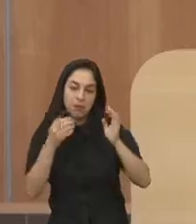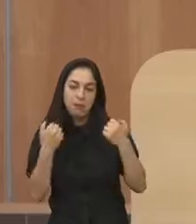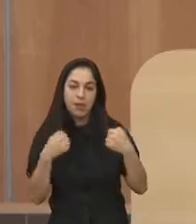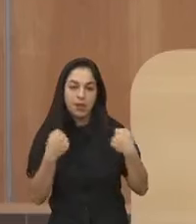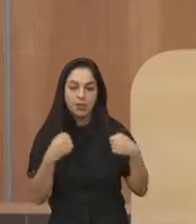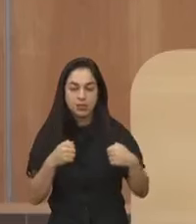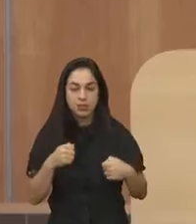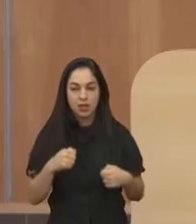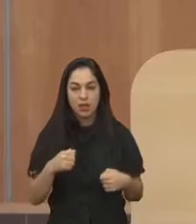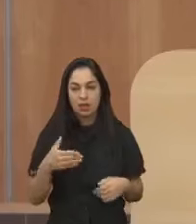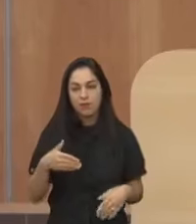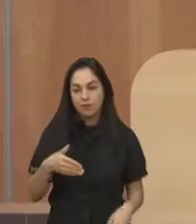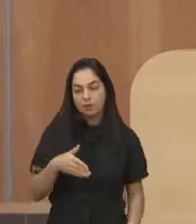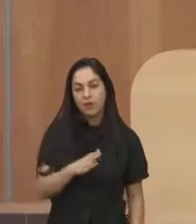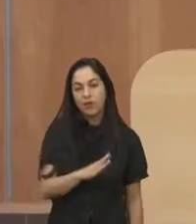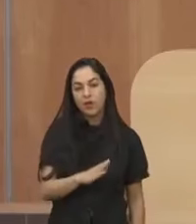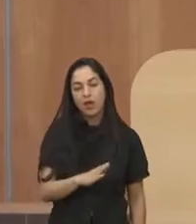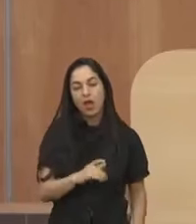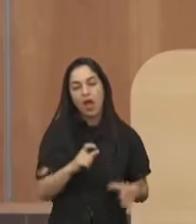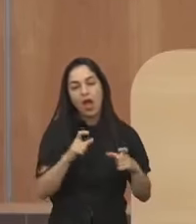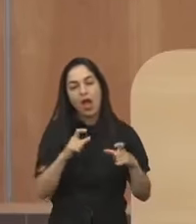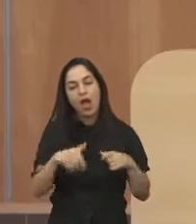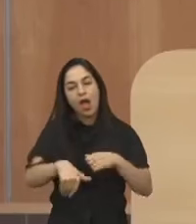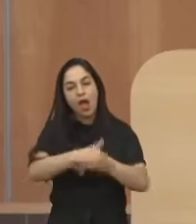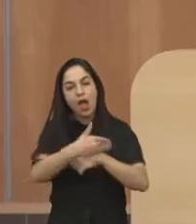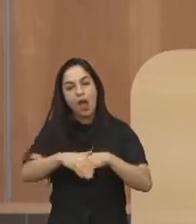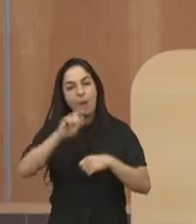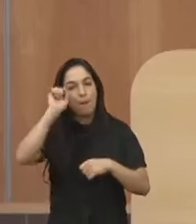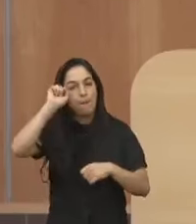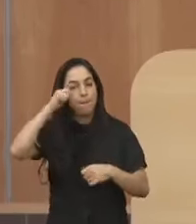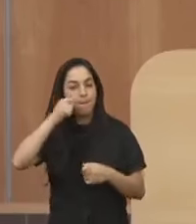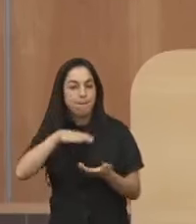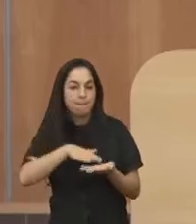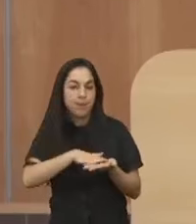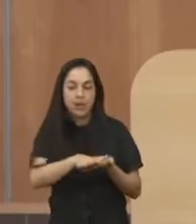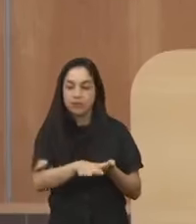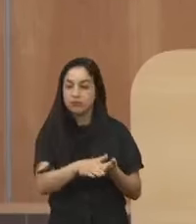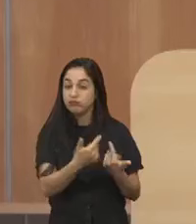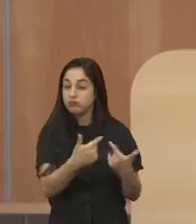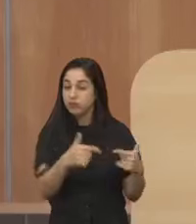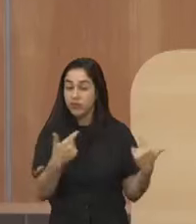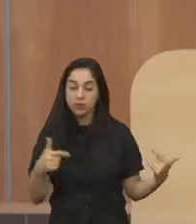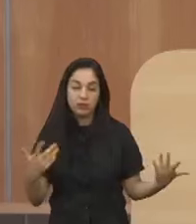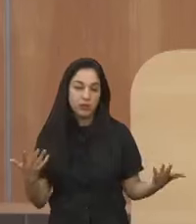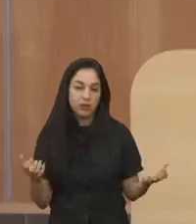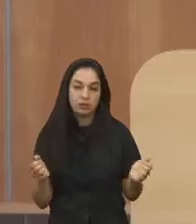patrol para nivelar a rua, não cria o pátio para essas máquinas ficarem no bairro.